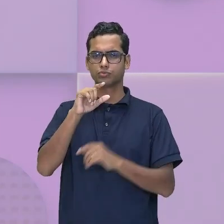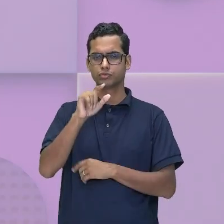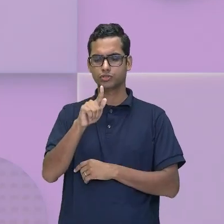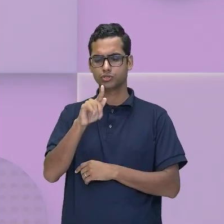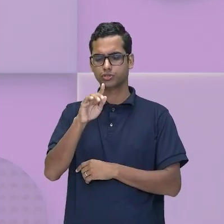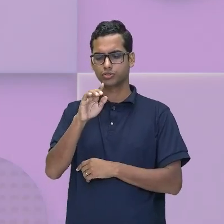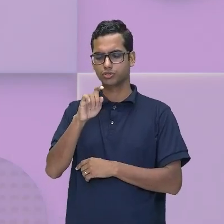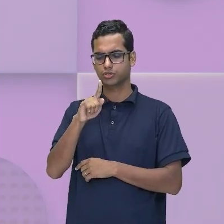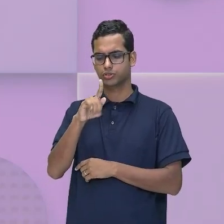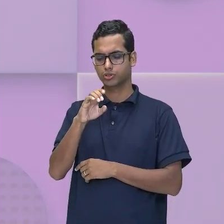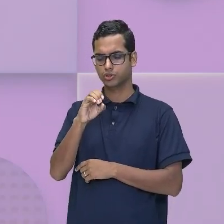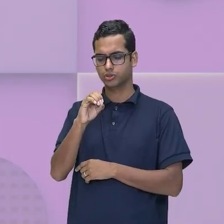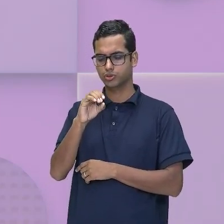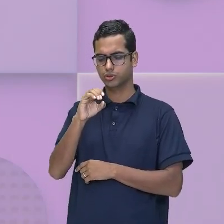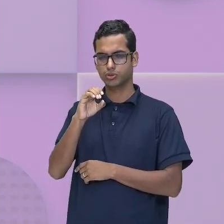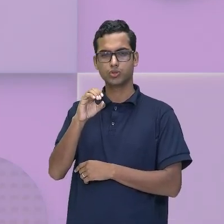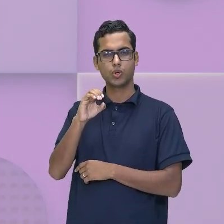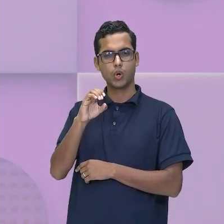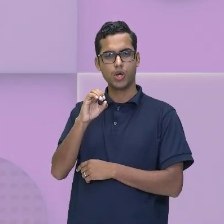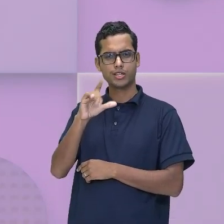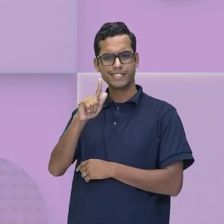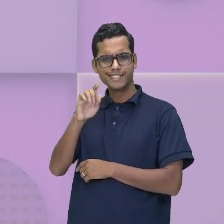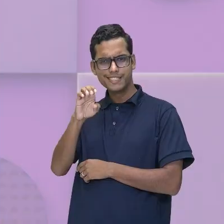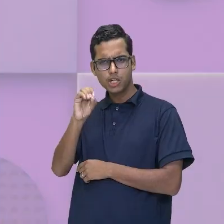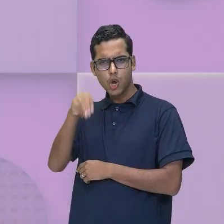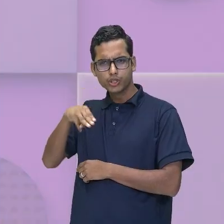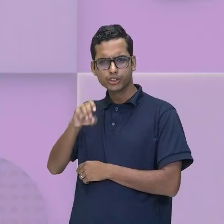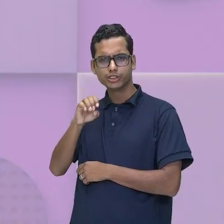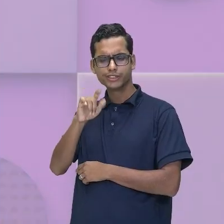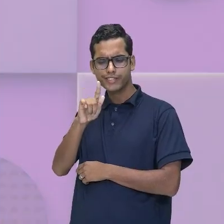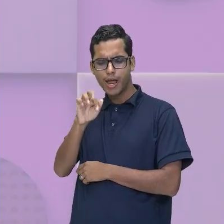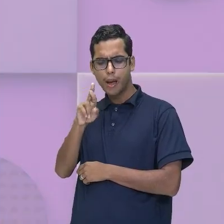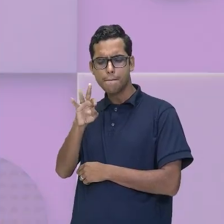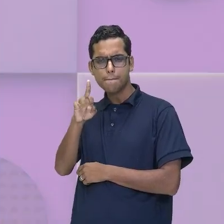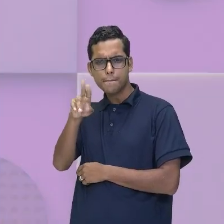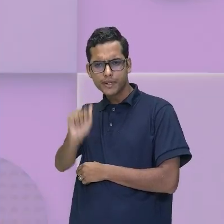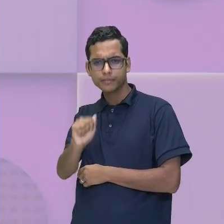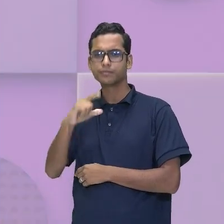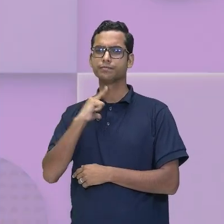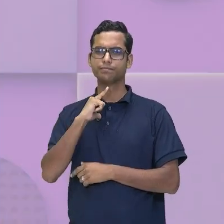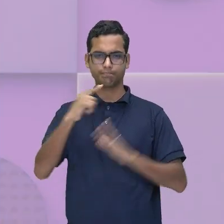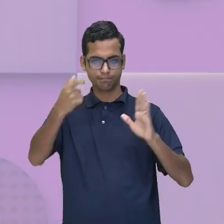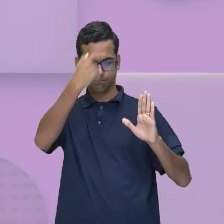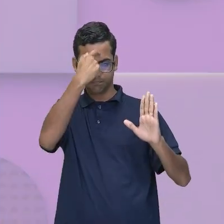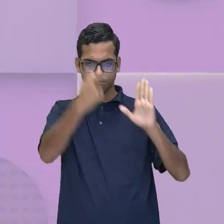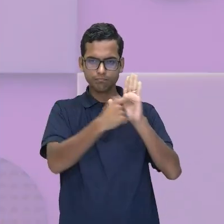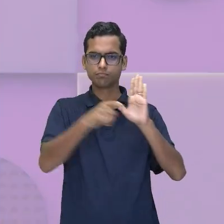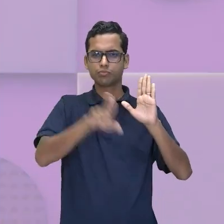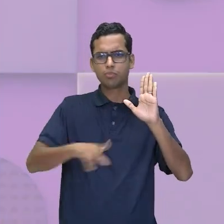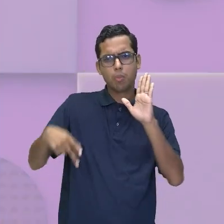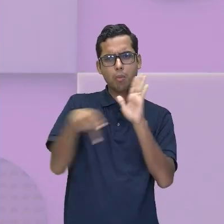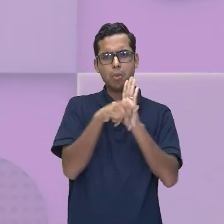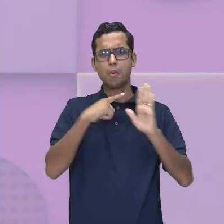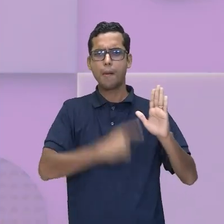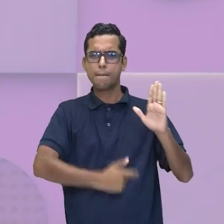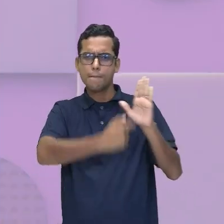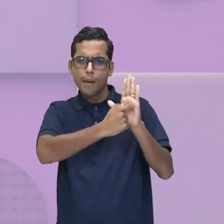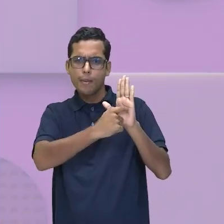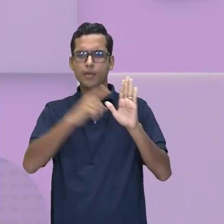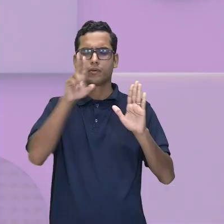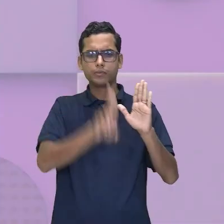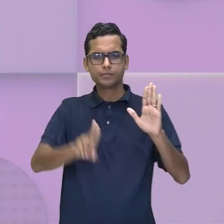para a gente confirmar que realmente isso acontece, que a soma dos dois menores lados sempre tem que